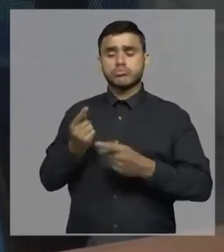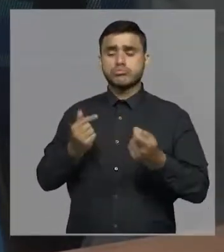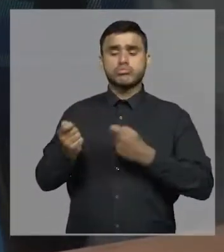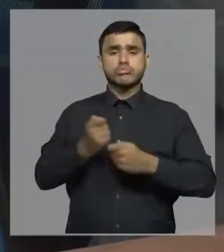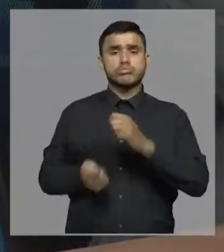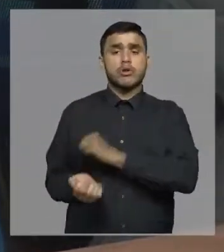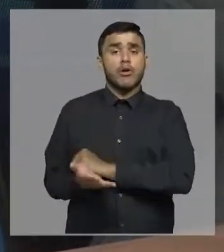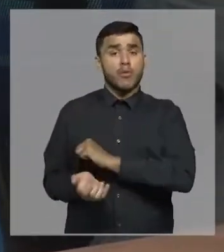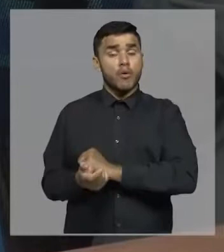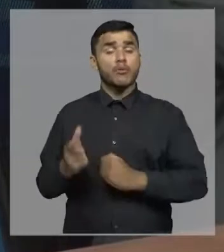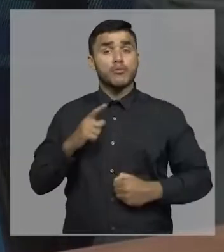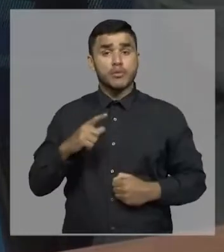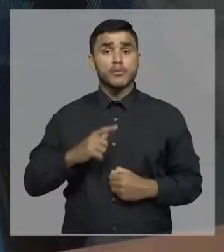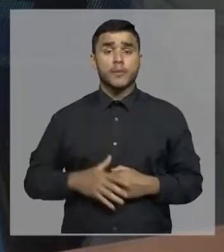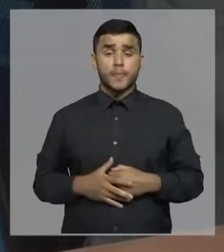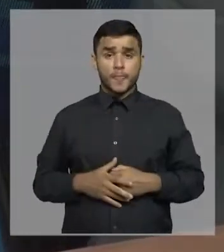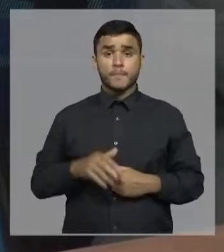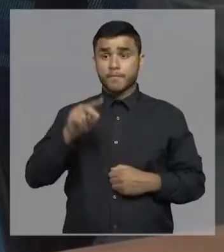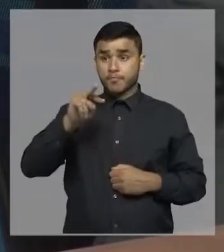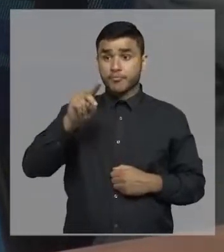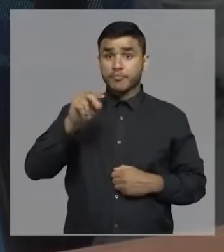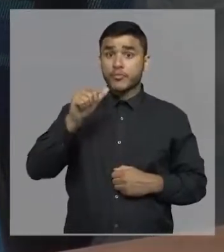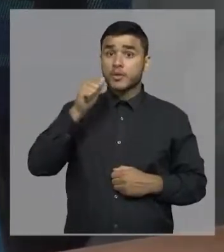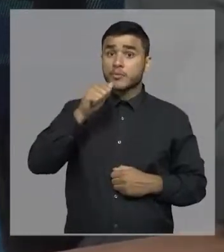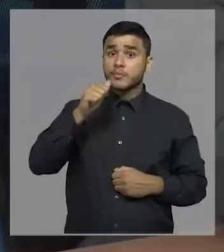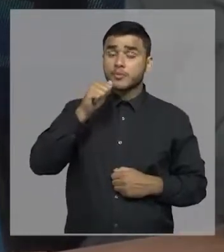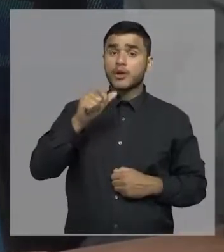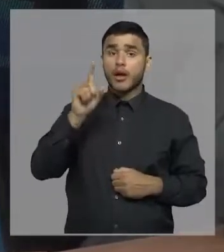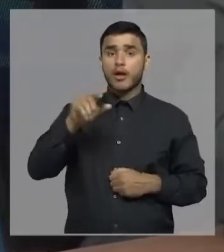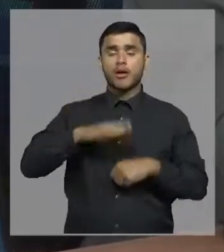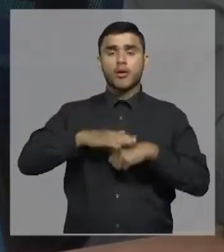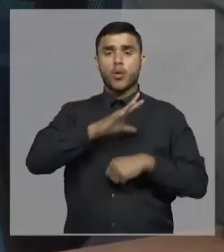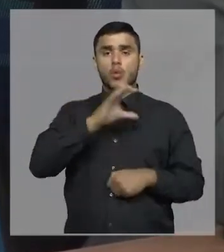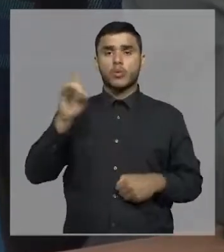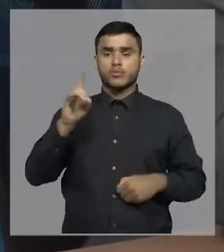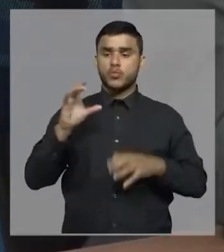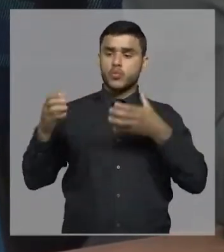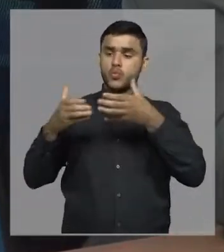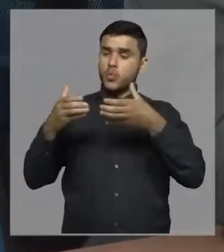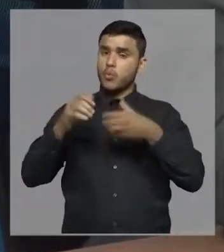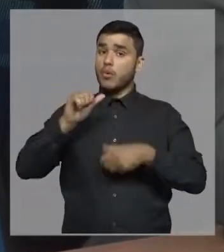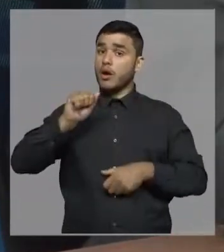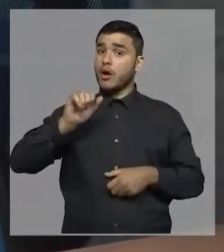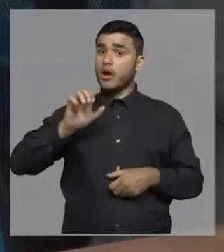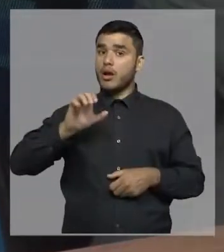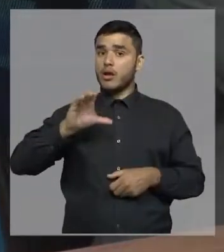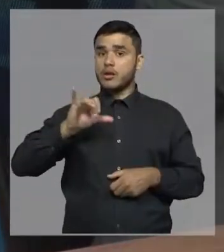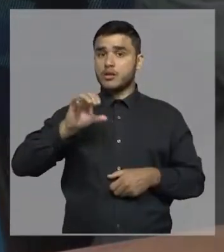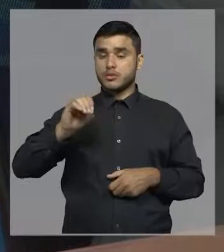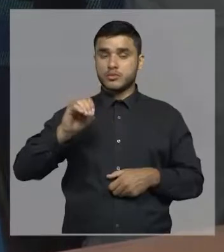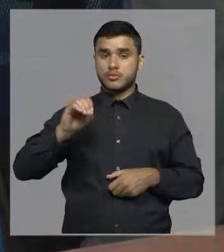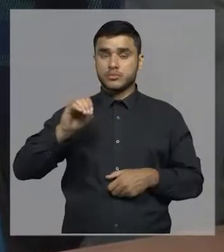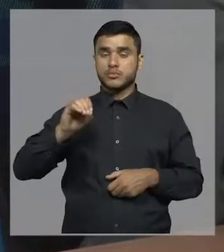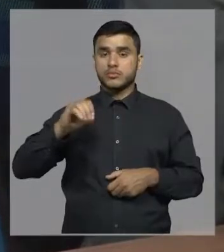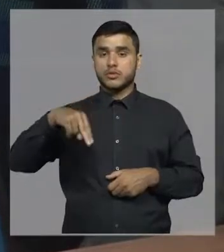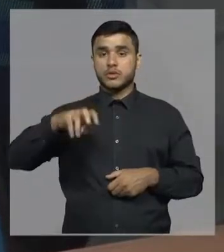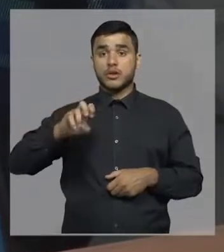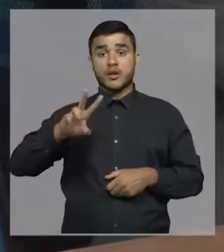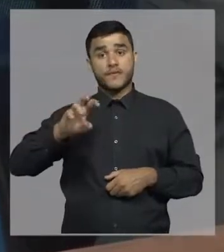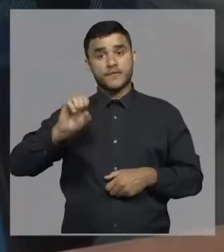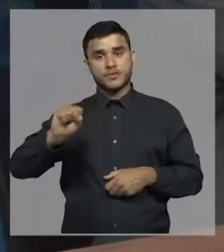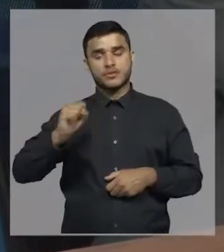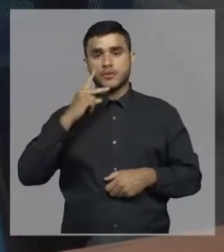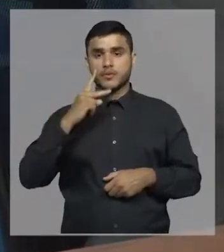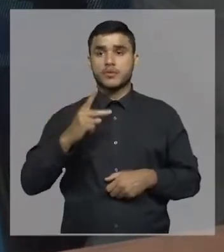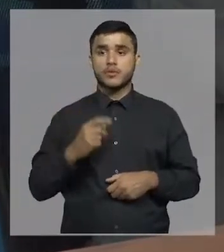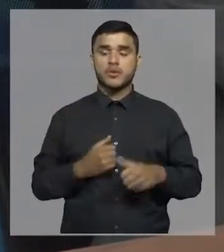dado público, a irmã do Aécio é coordenadora de campanha. Pois é, então não é por ser irmã. É por ser coordenadora de campanha. É porque você está colocando como a mulher do